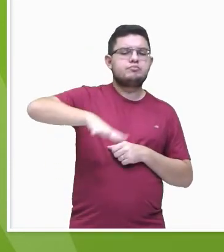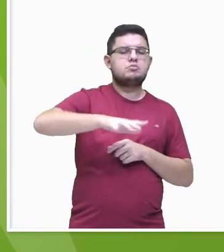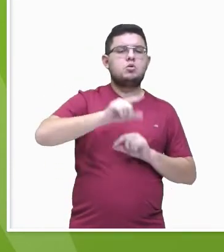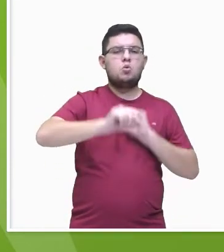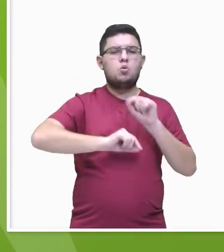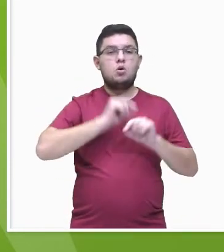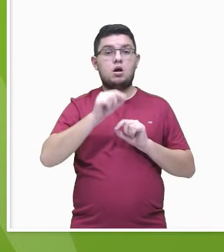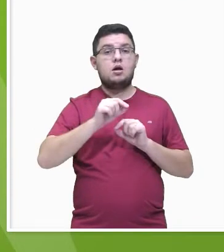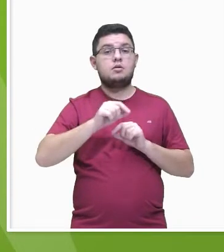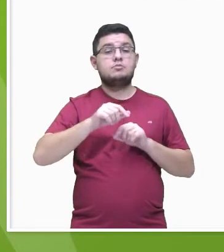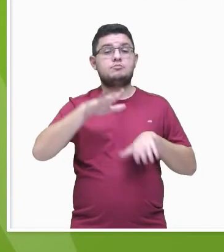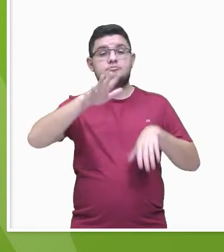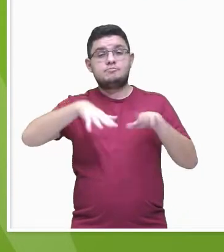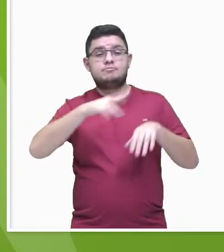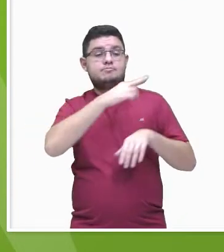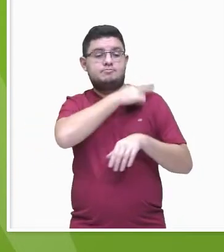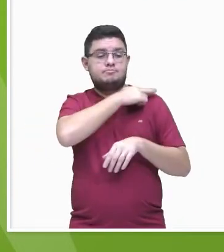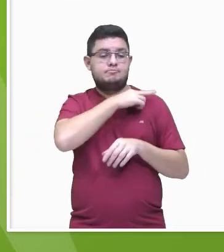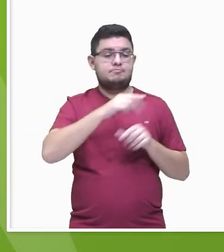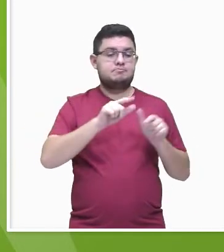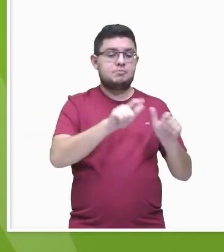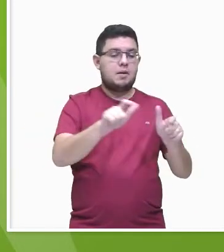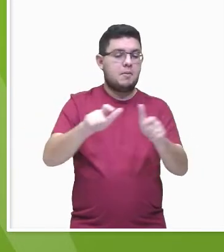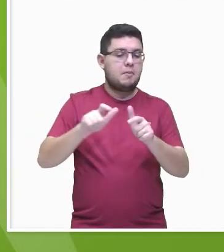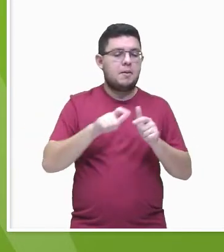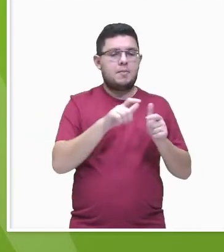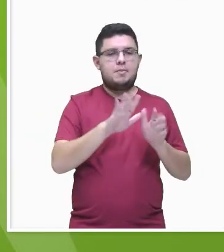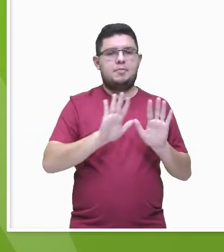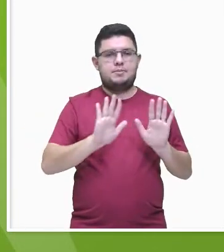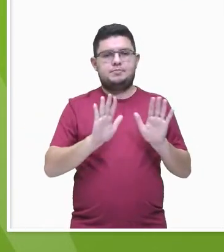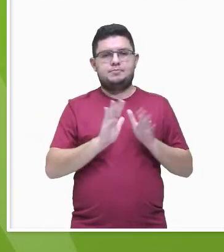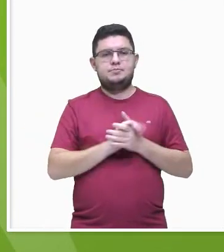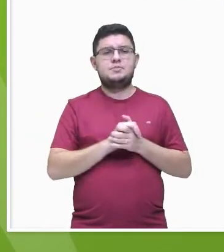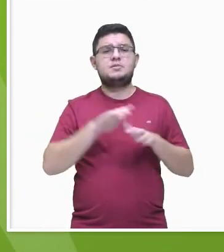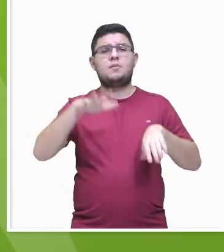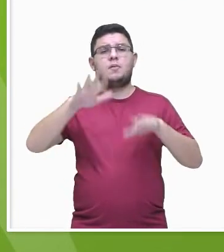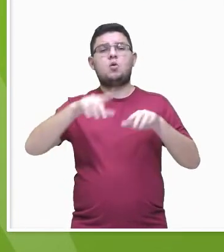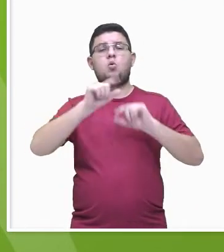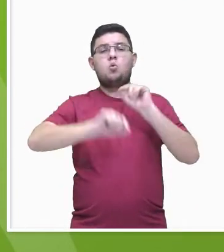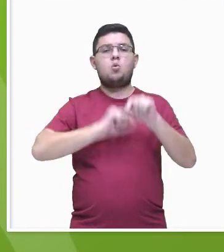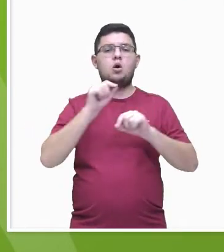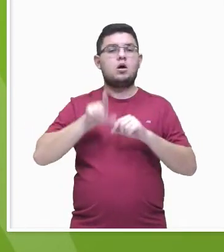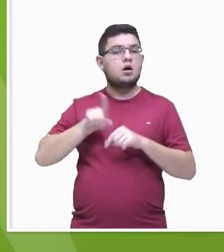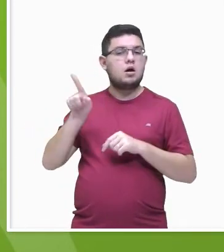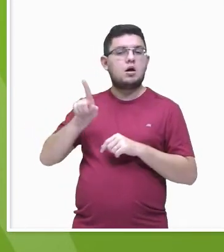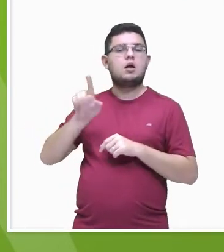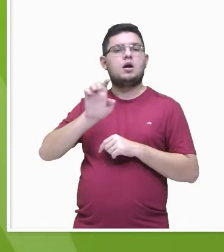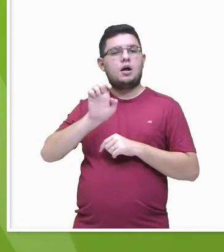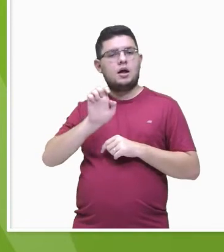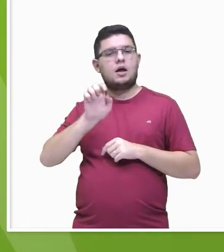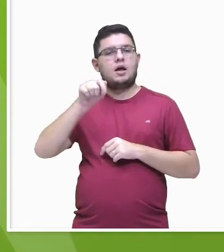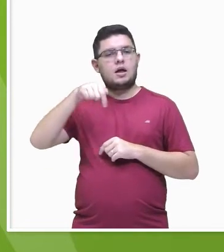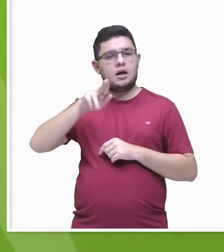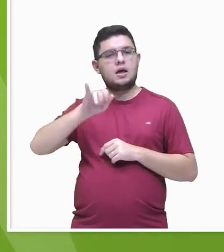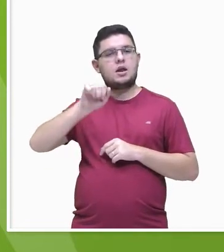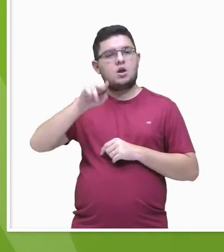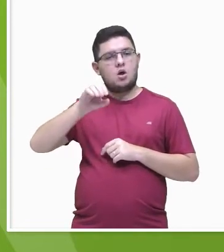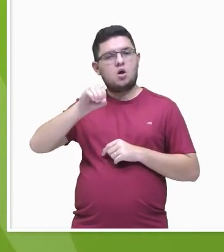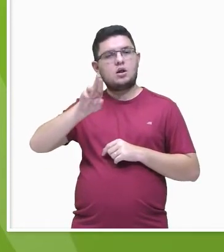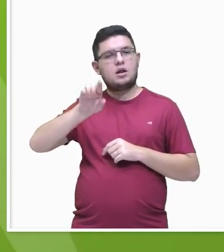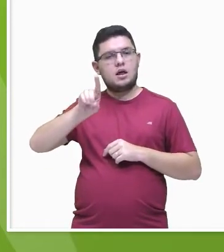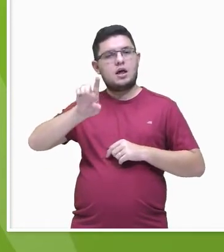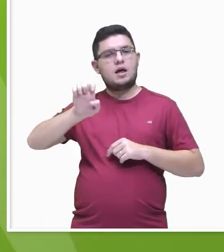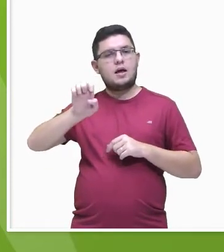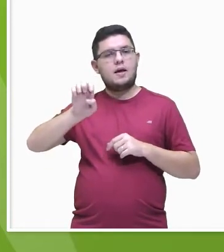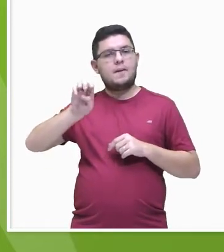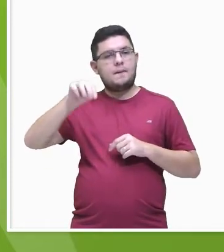a função que esse equinodermo queira desempenhar. Se ele quer se locomover, aí ele vai encher de água em algumas